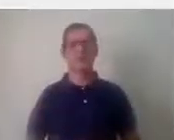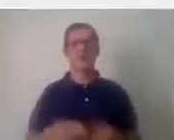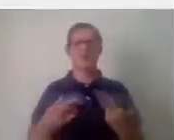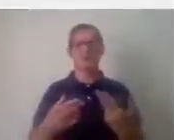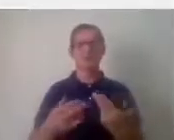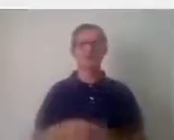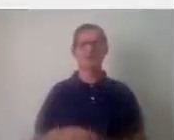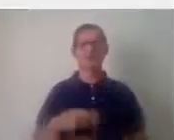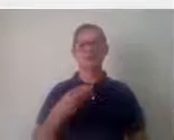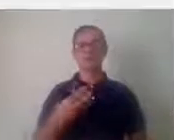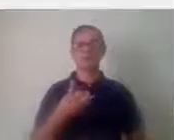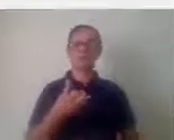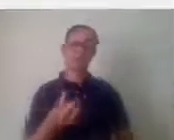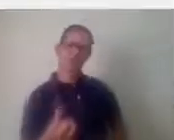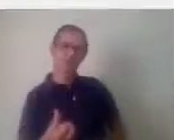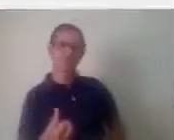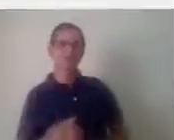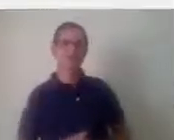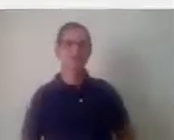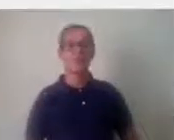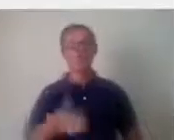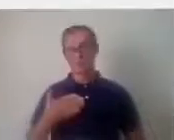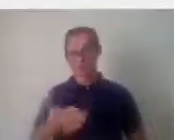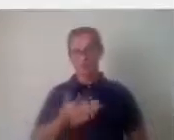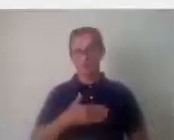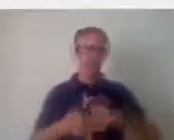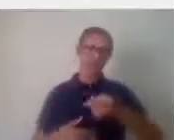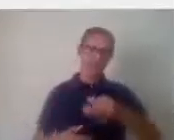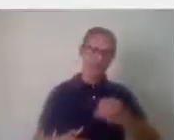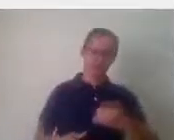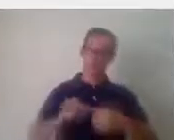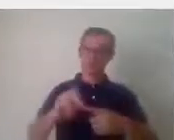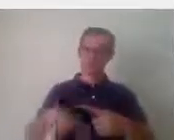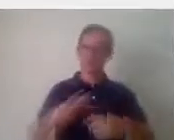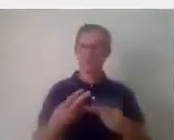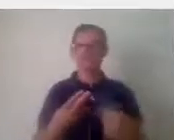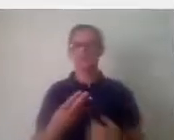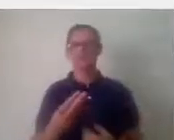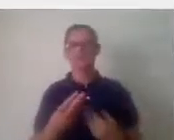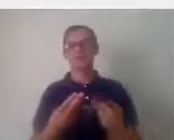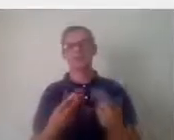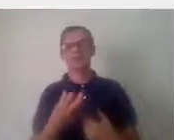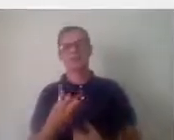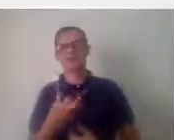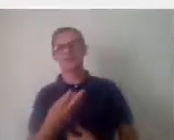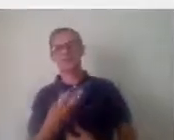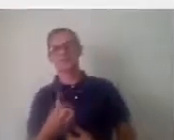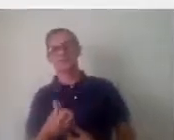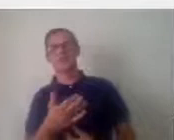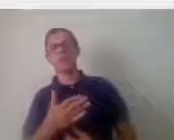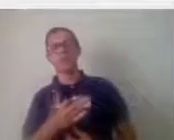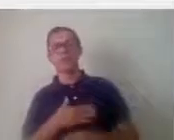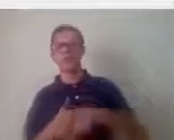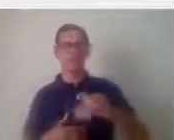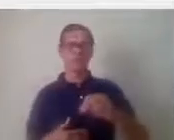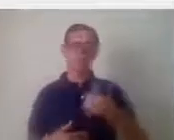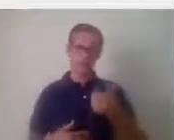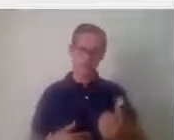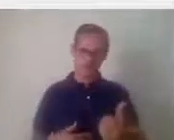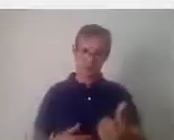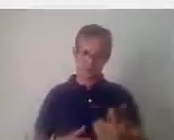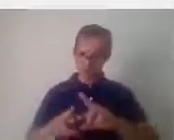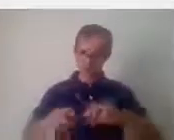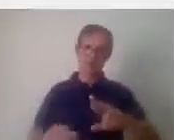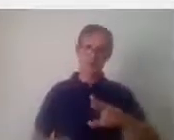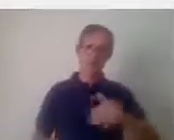a 36. Então, o meu raio ao quadrado é igual a 36, o meu raio é 6. A variação do meu raio é